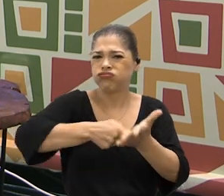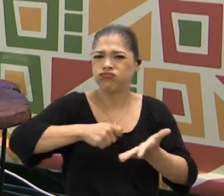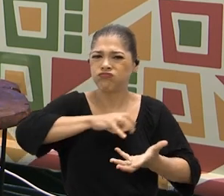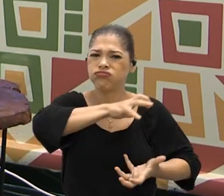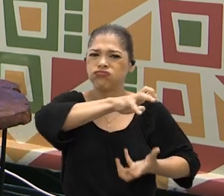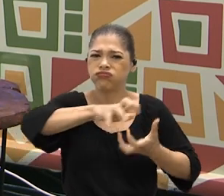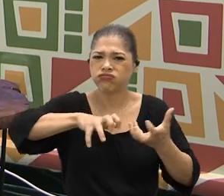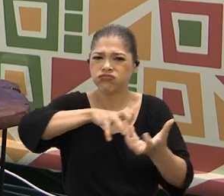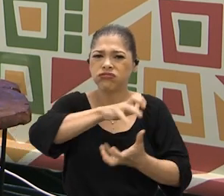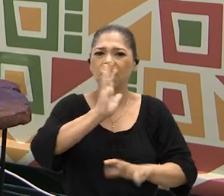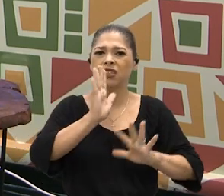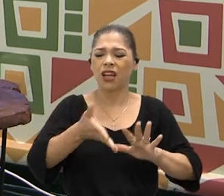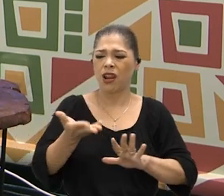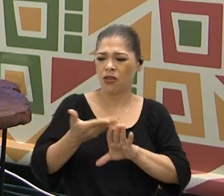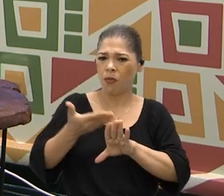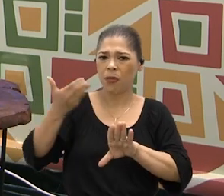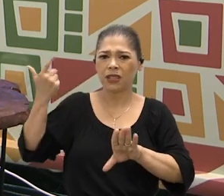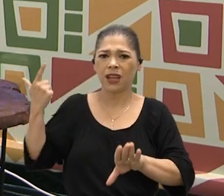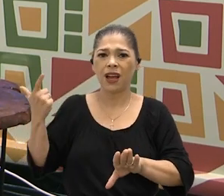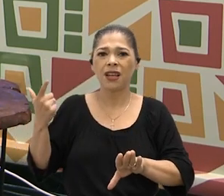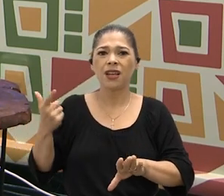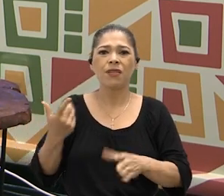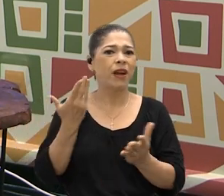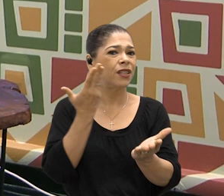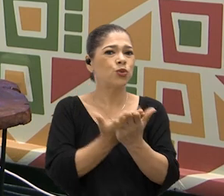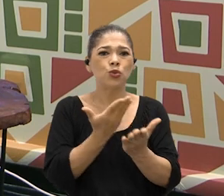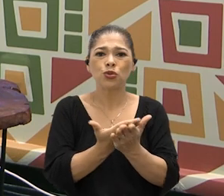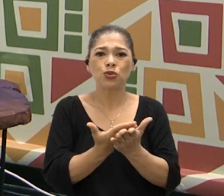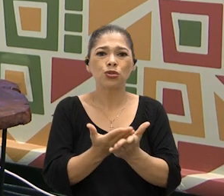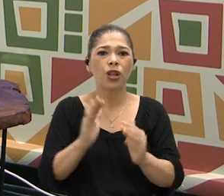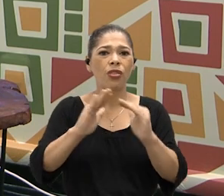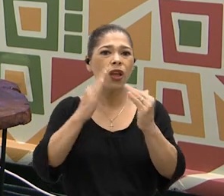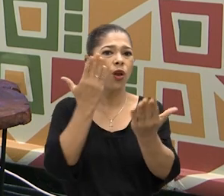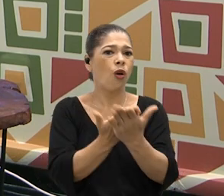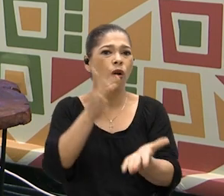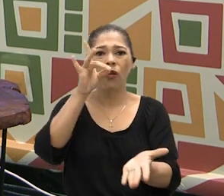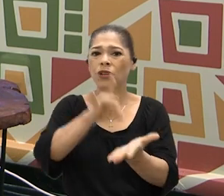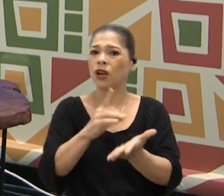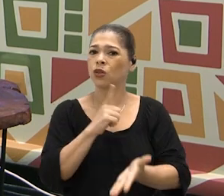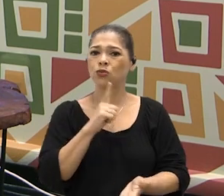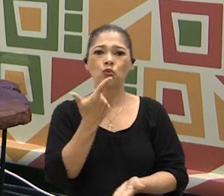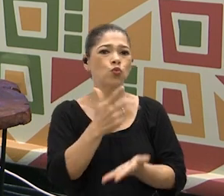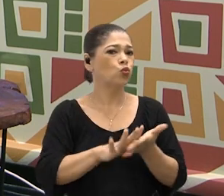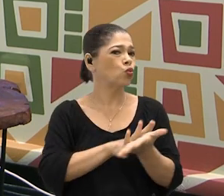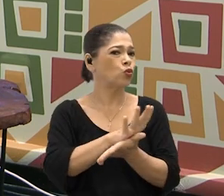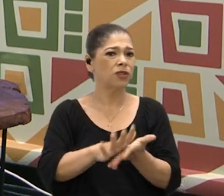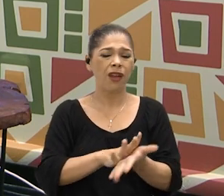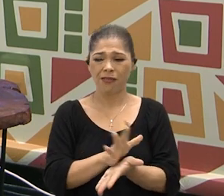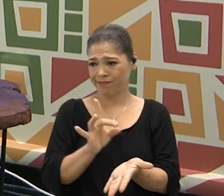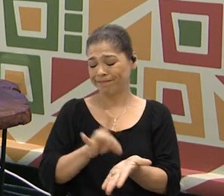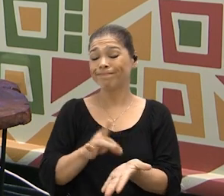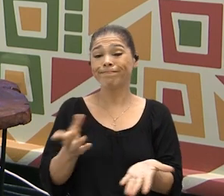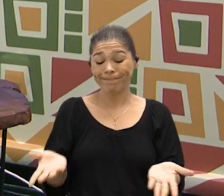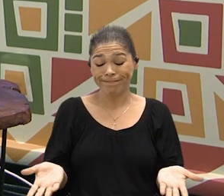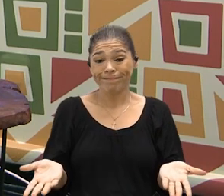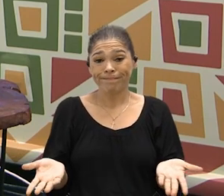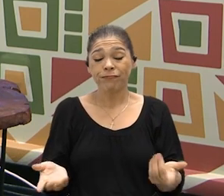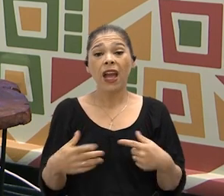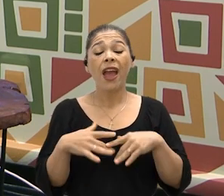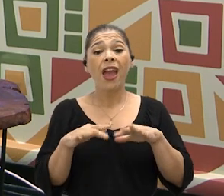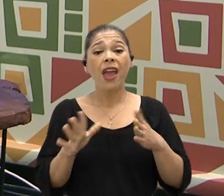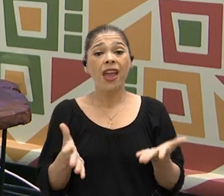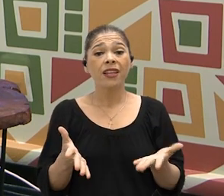grandes revoltas e no entanto não se estuda isso na escola oficial não é